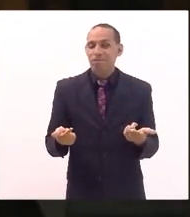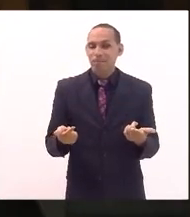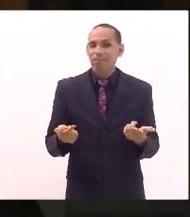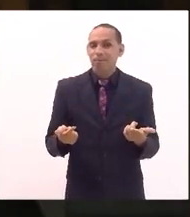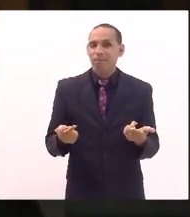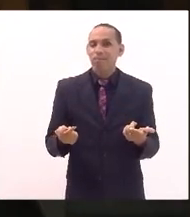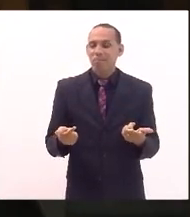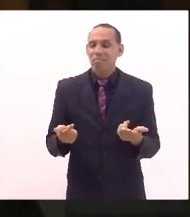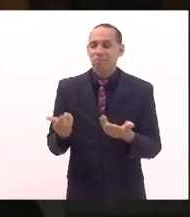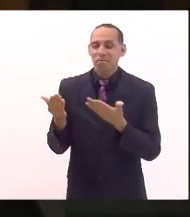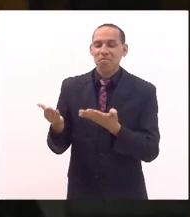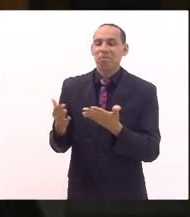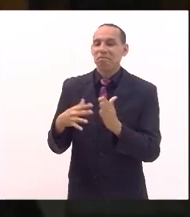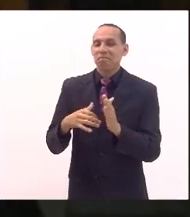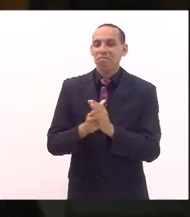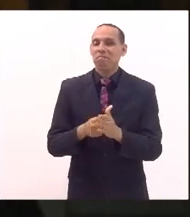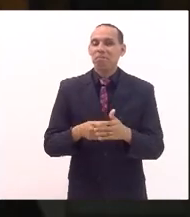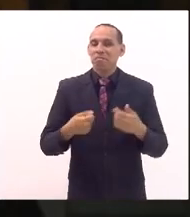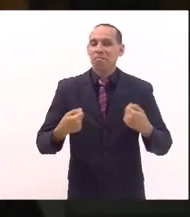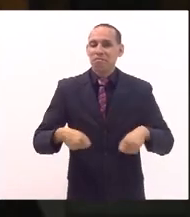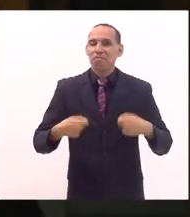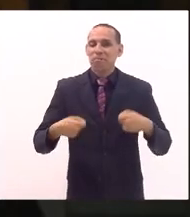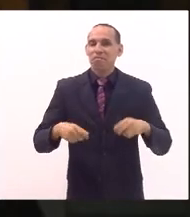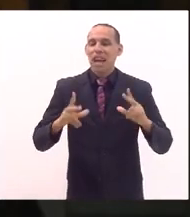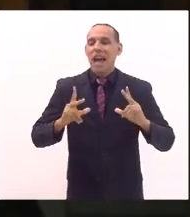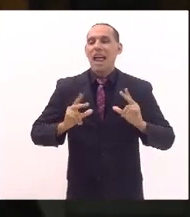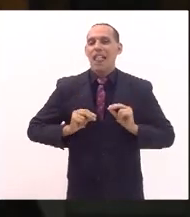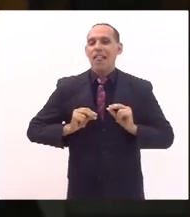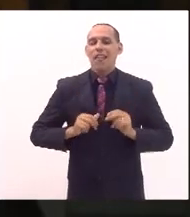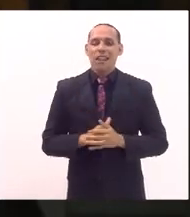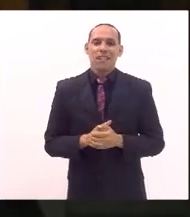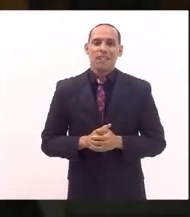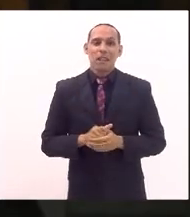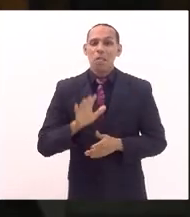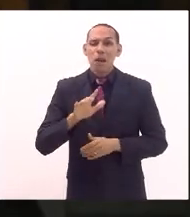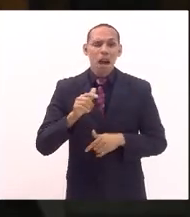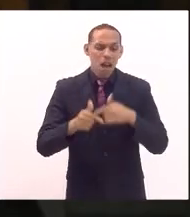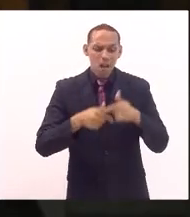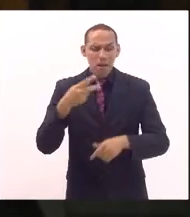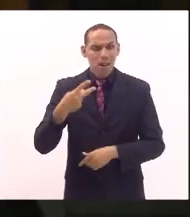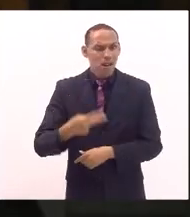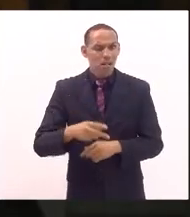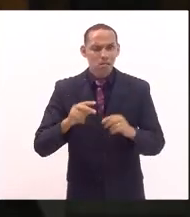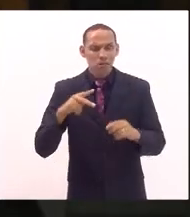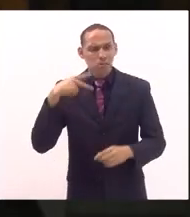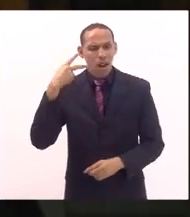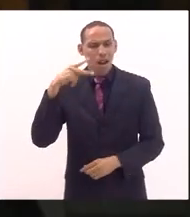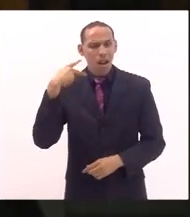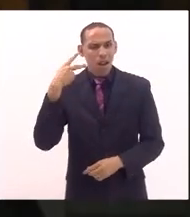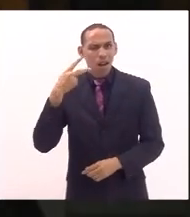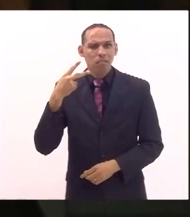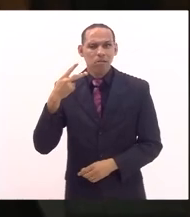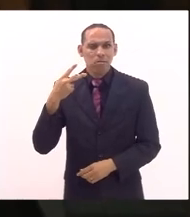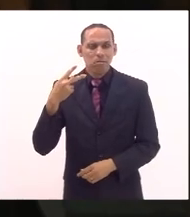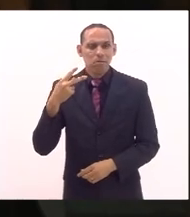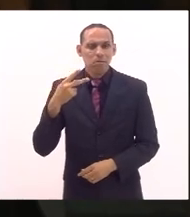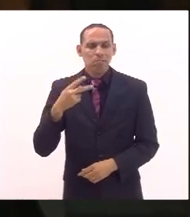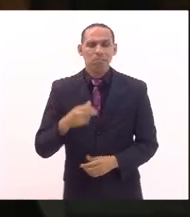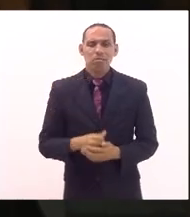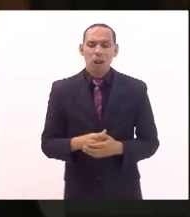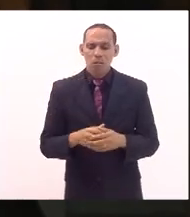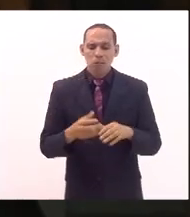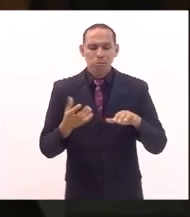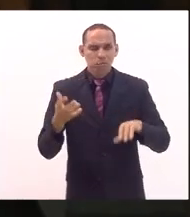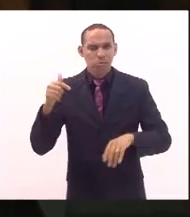digno de registro e queria dizer que nenhum trabalho no Parlamento senhora Presidente ocorre